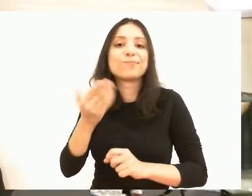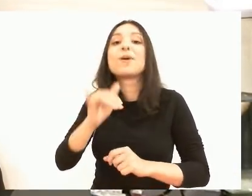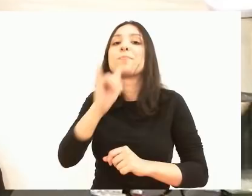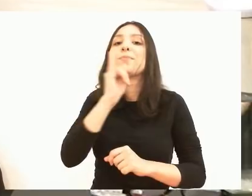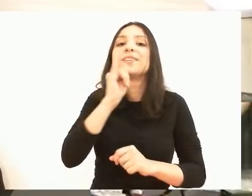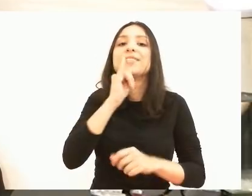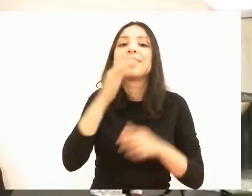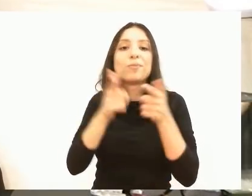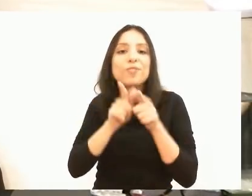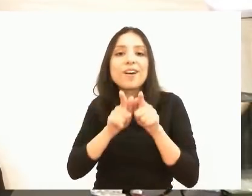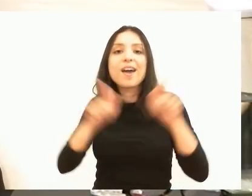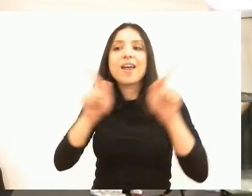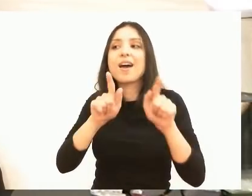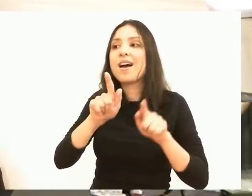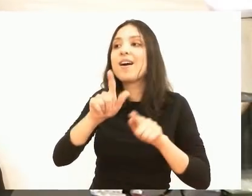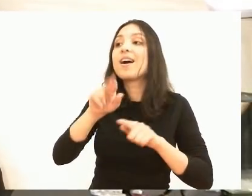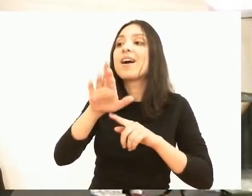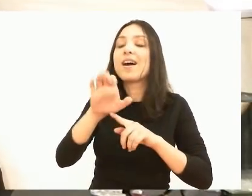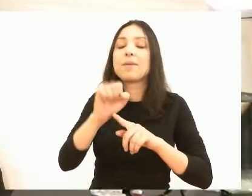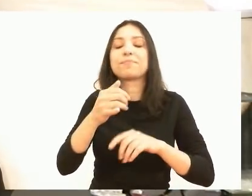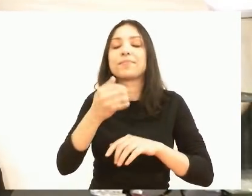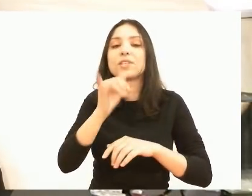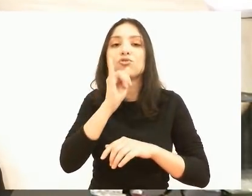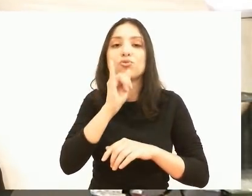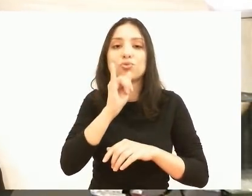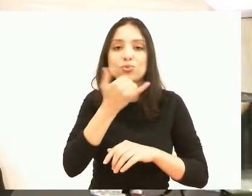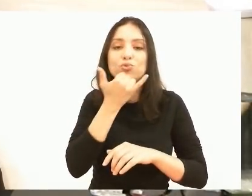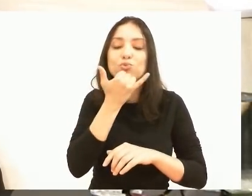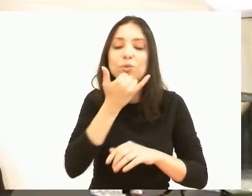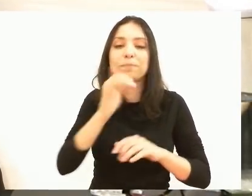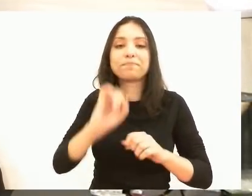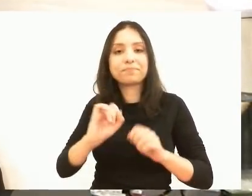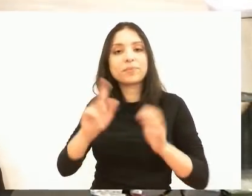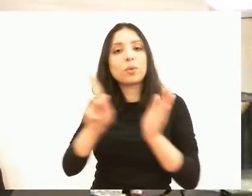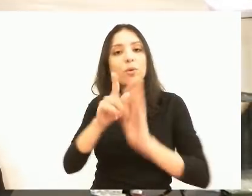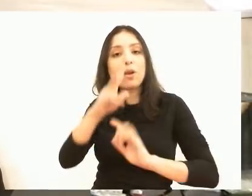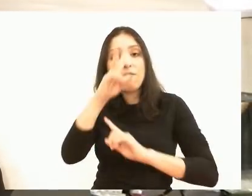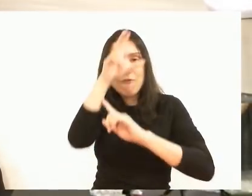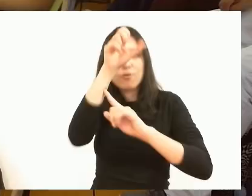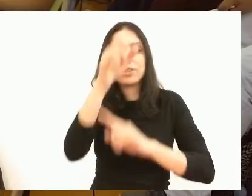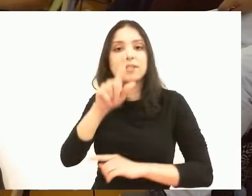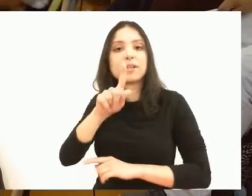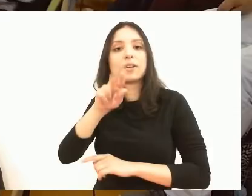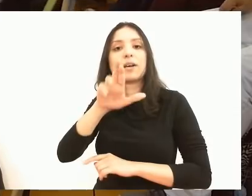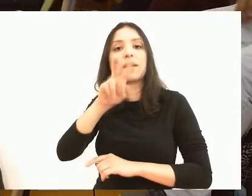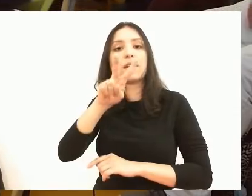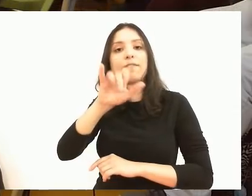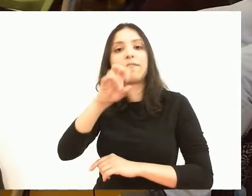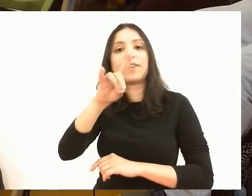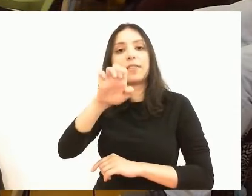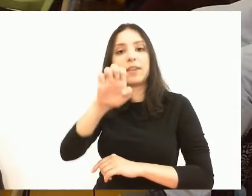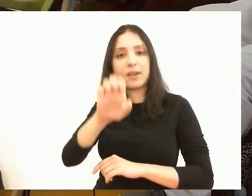gravidade que a gente tem aqui esse objeto cadeira se a gente tivesse em pé fica em pé um pouco